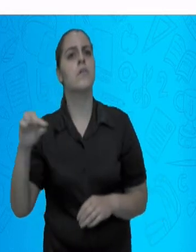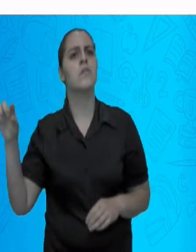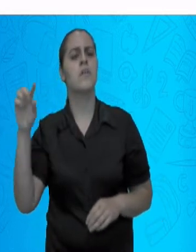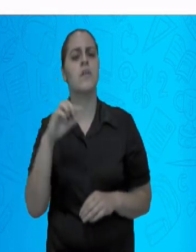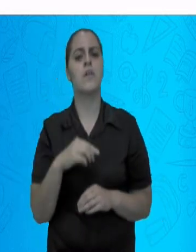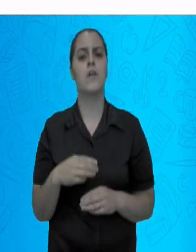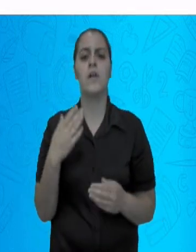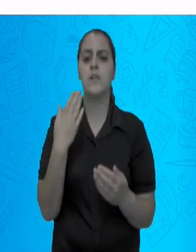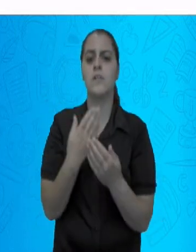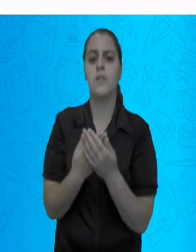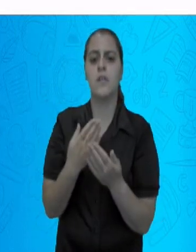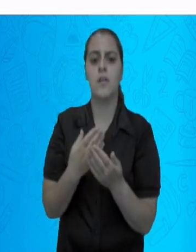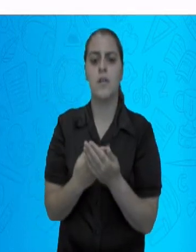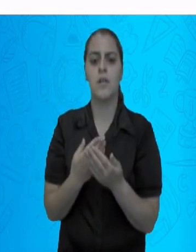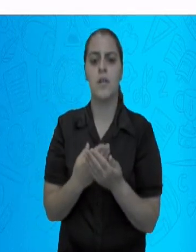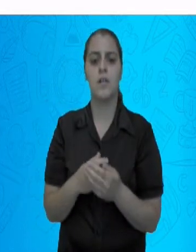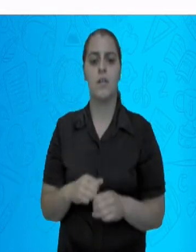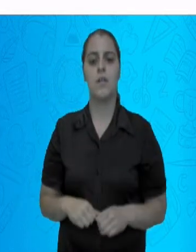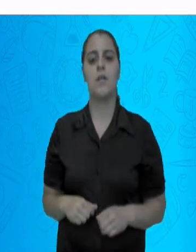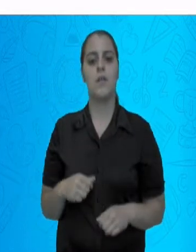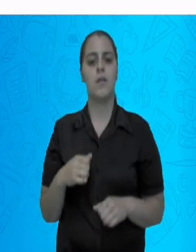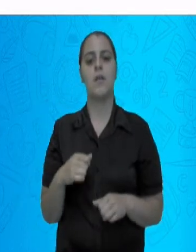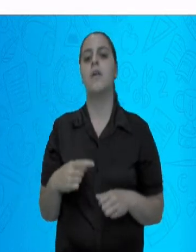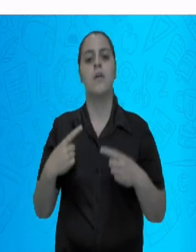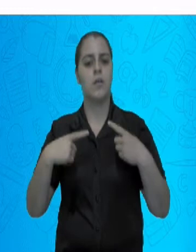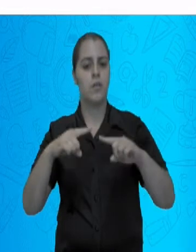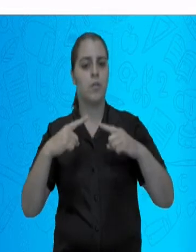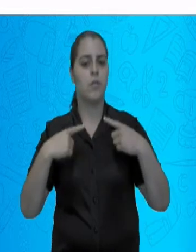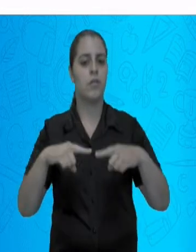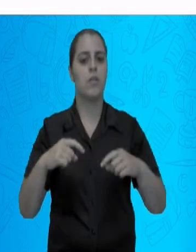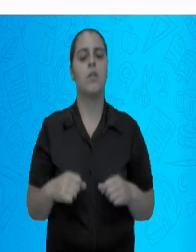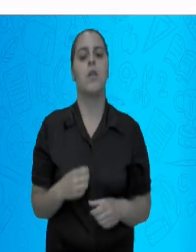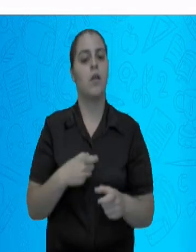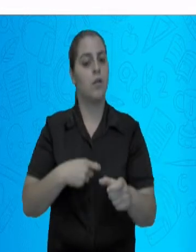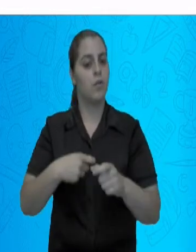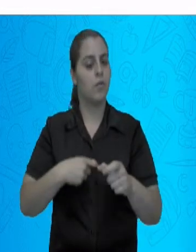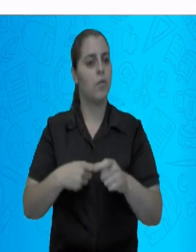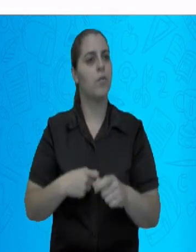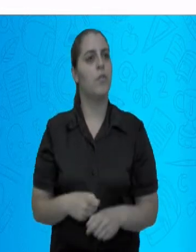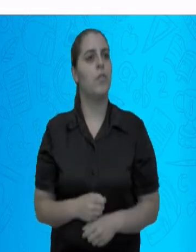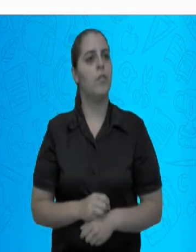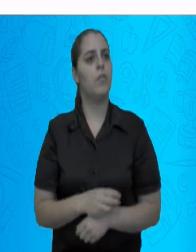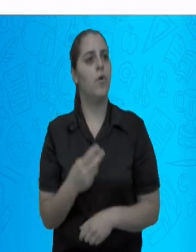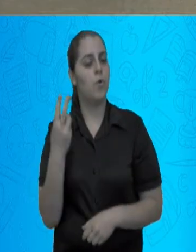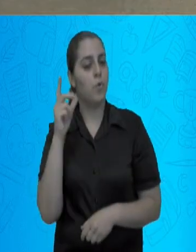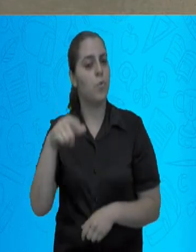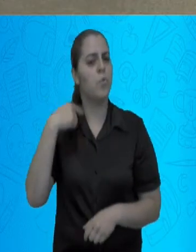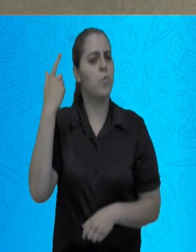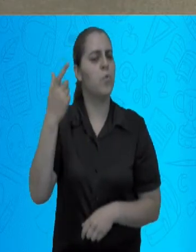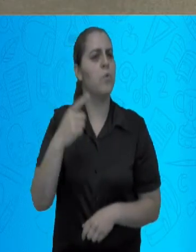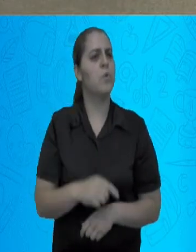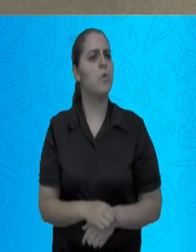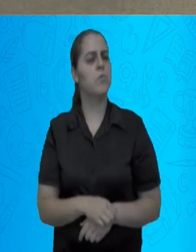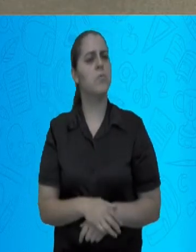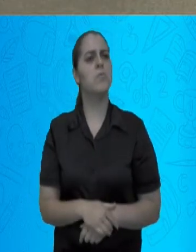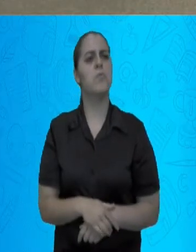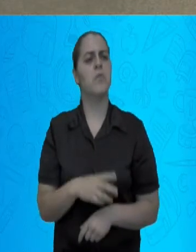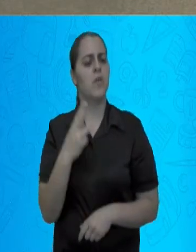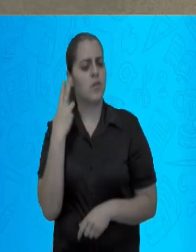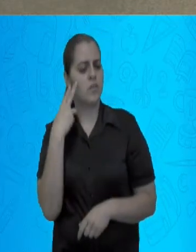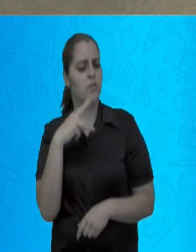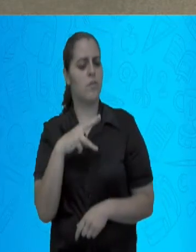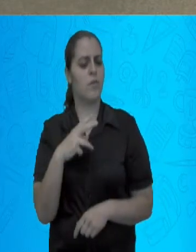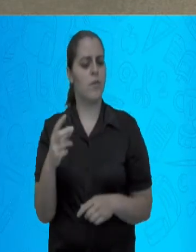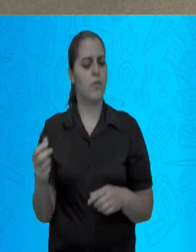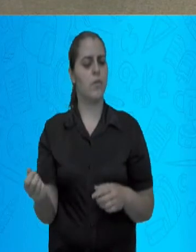que participaram desse concurso. Agora eu ainda tenho um outro detalhe nesse gráfico que eu quero que